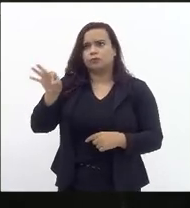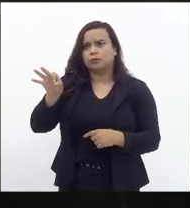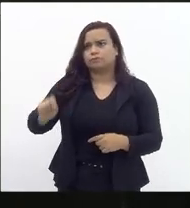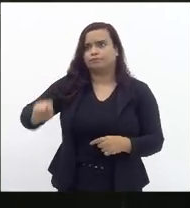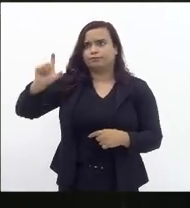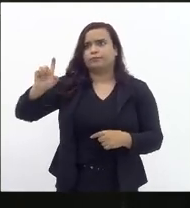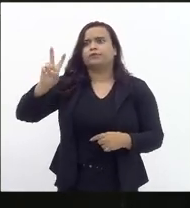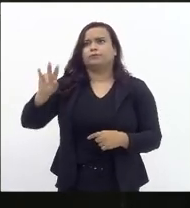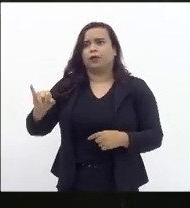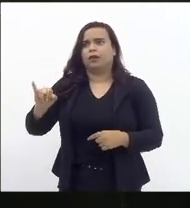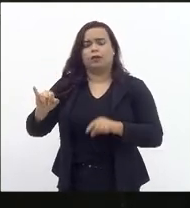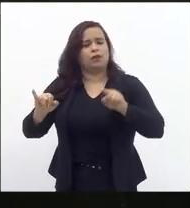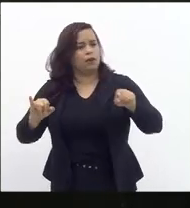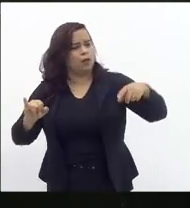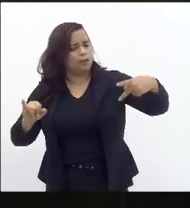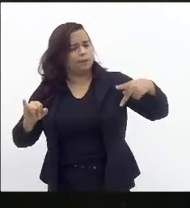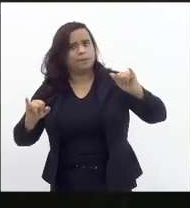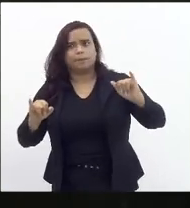e o PIB